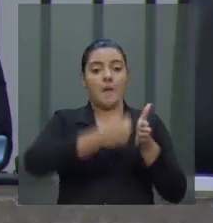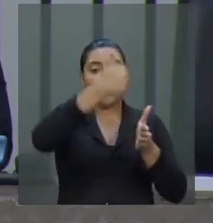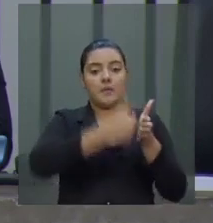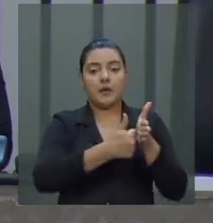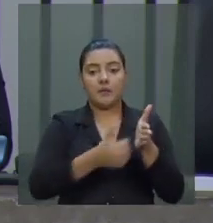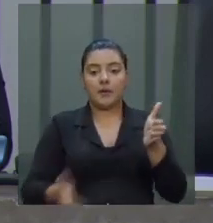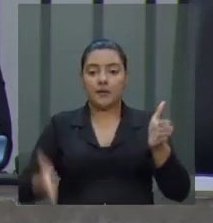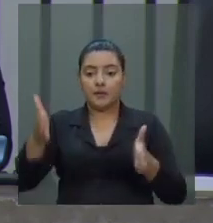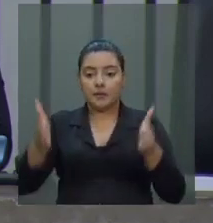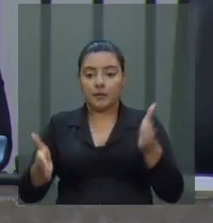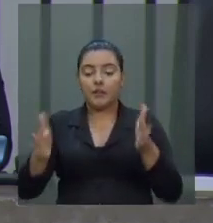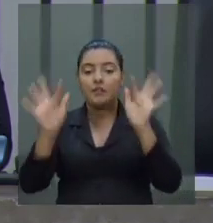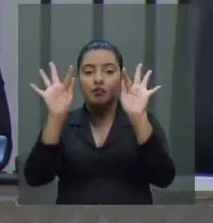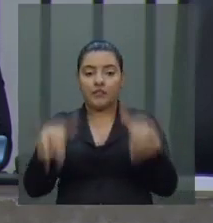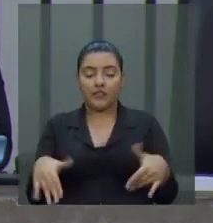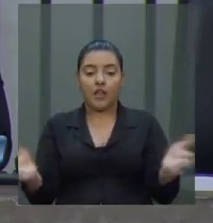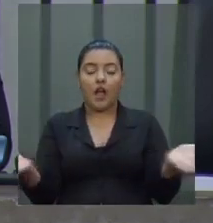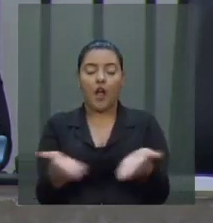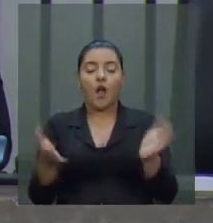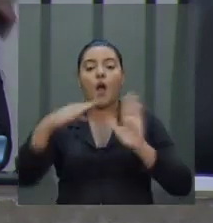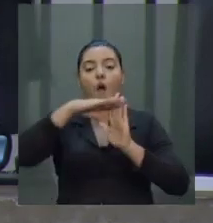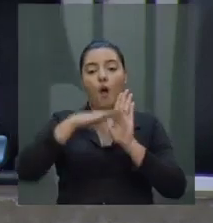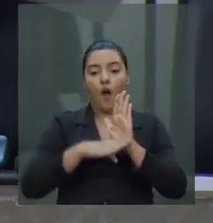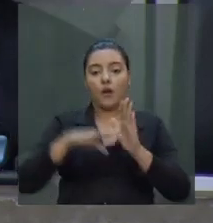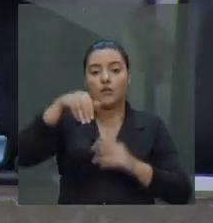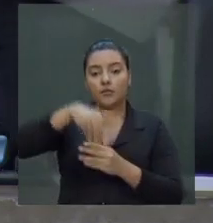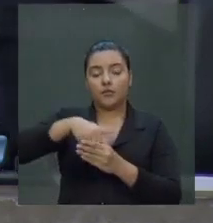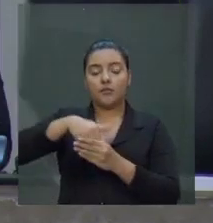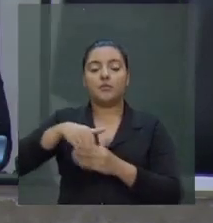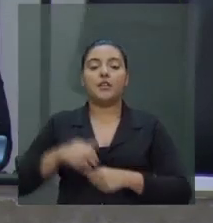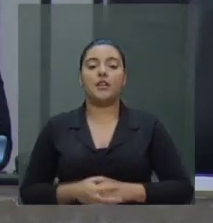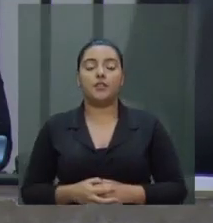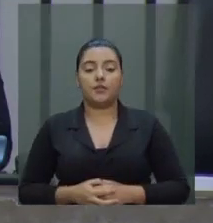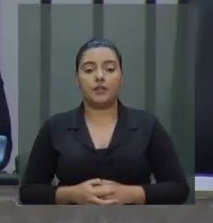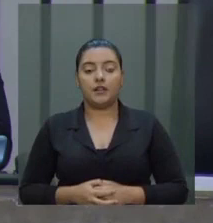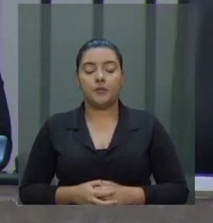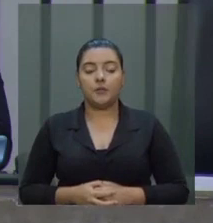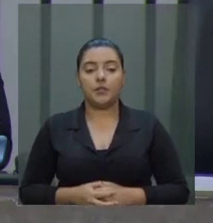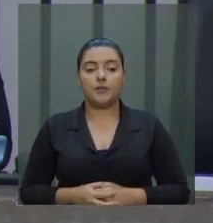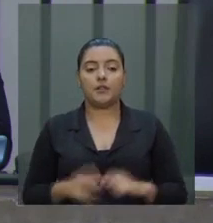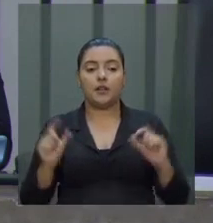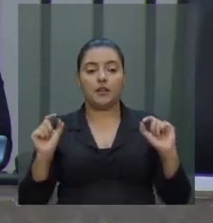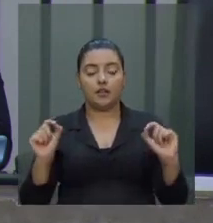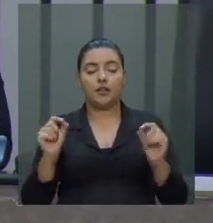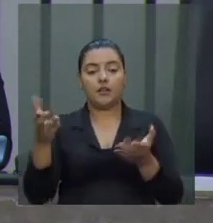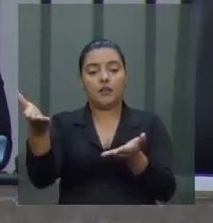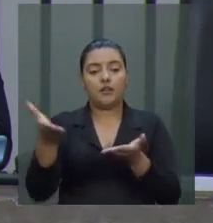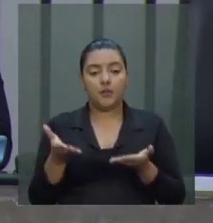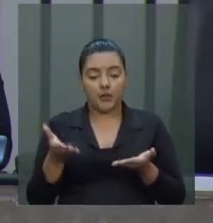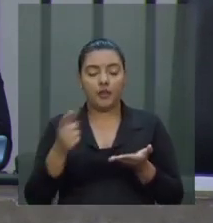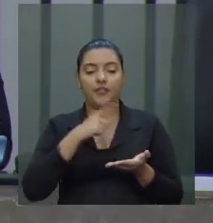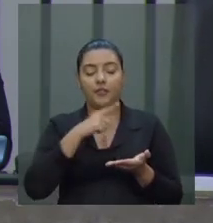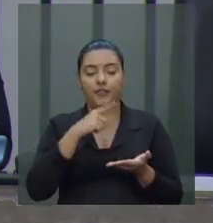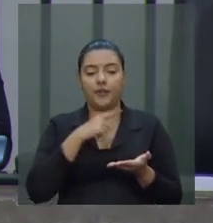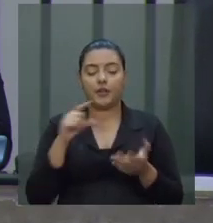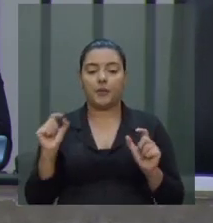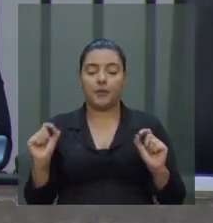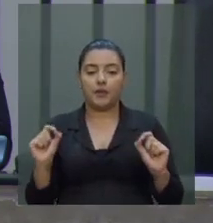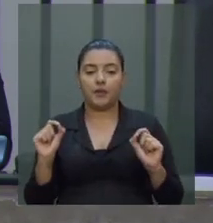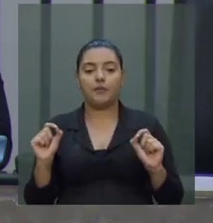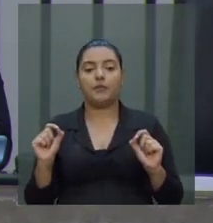expediente e passamos para a ordem do dia. A mesa convida o